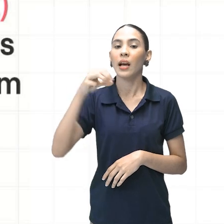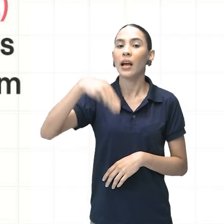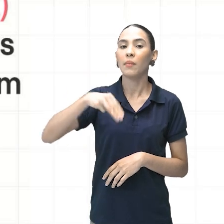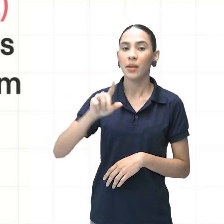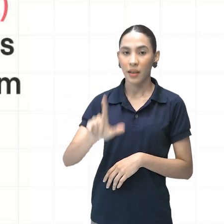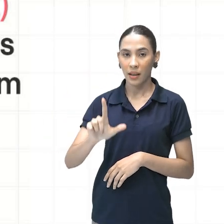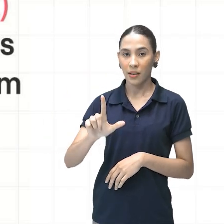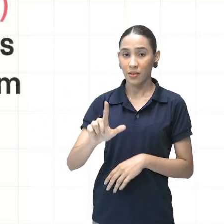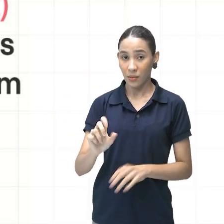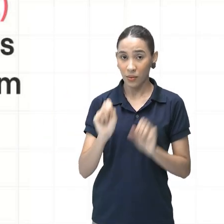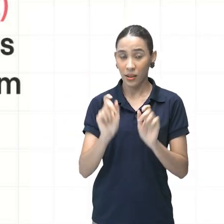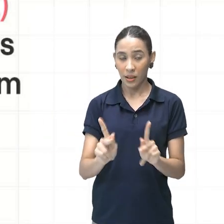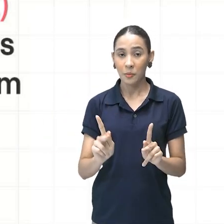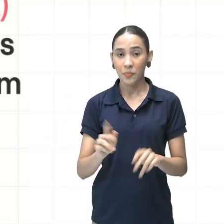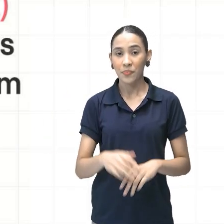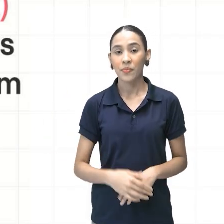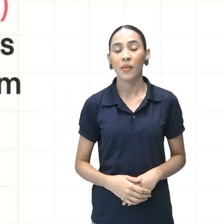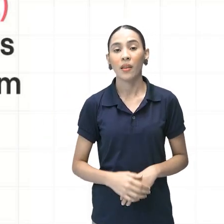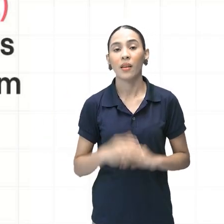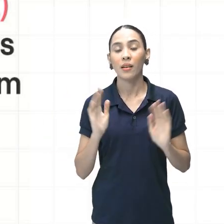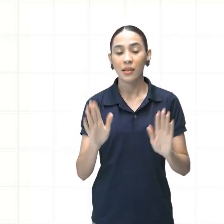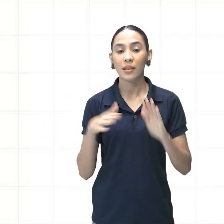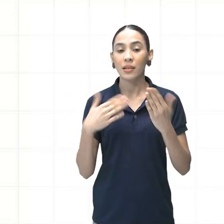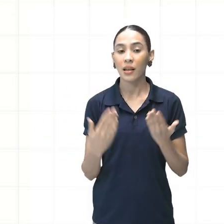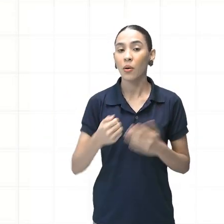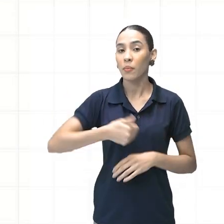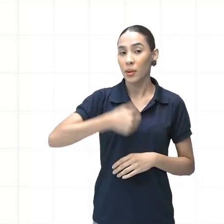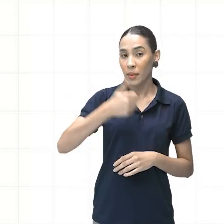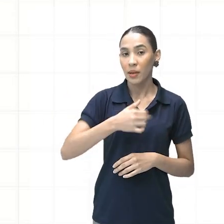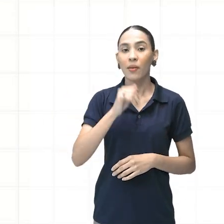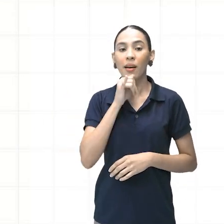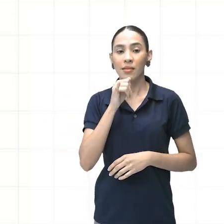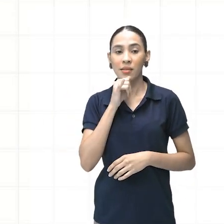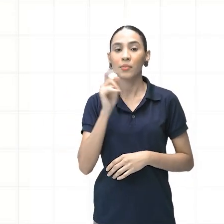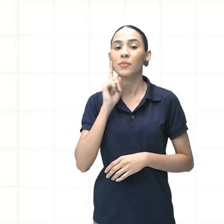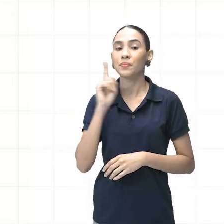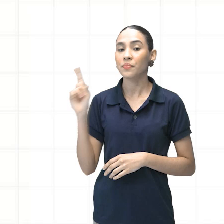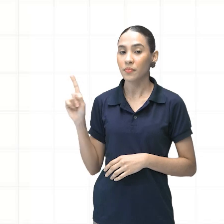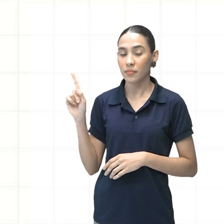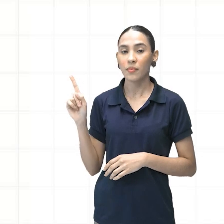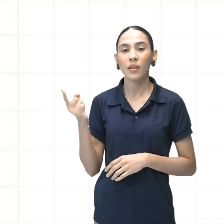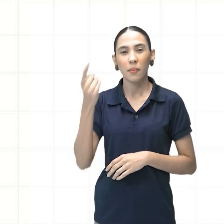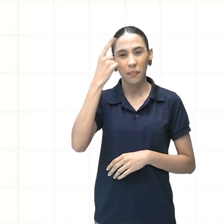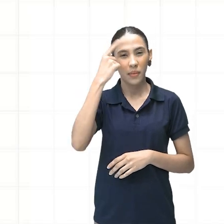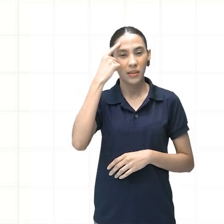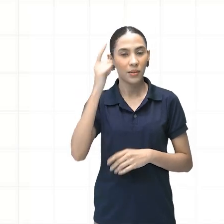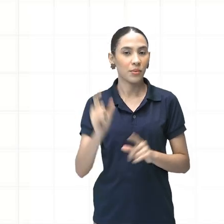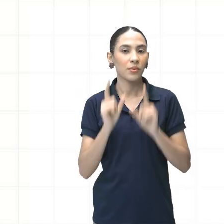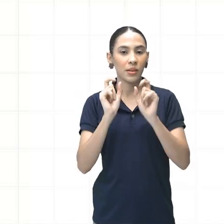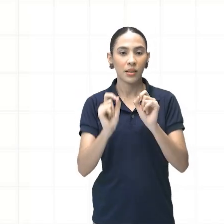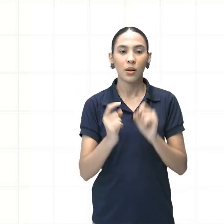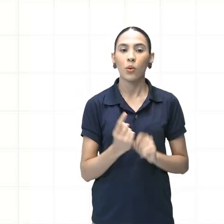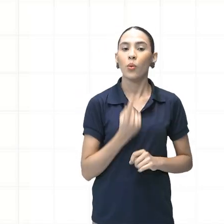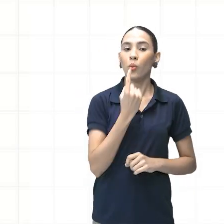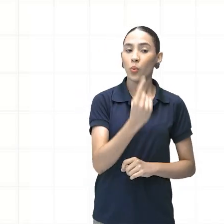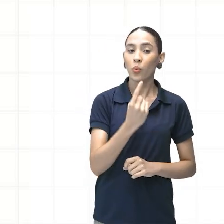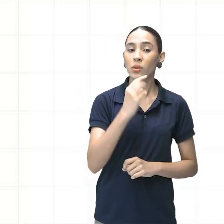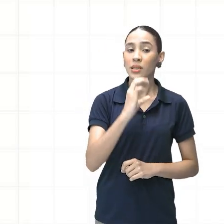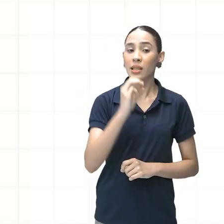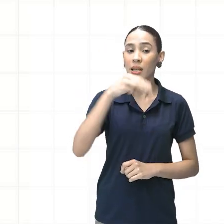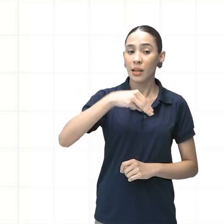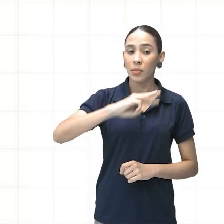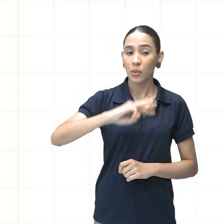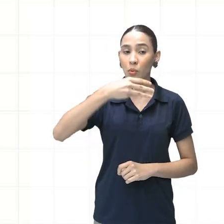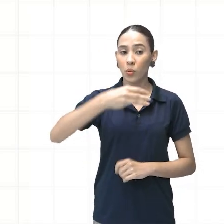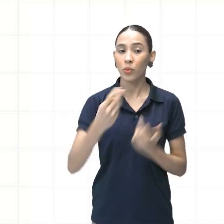Beleza? Tranquilo até aí? Então, vamos ao primeiro exemplo, né? Vamos pensar o seguinte, 1 centímetro cúbico é